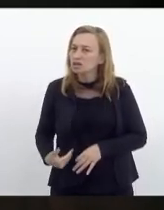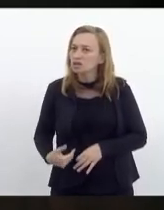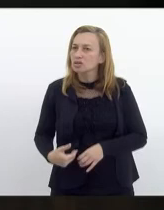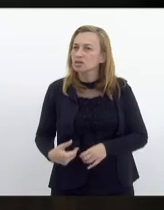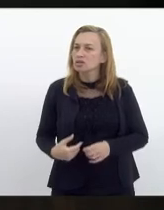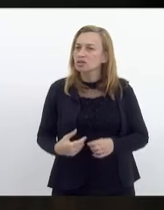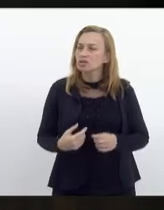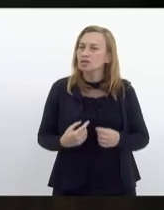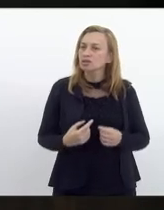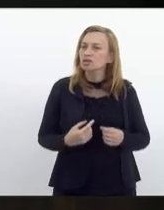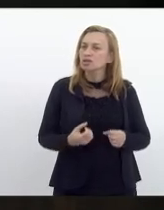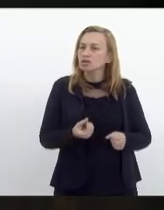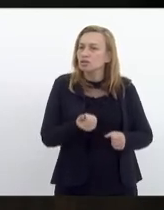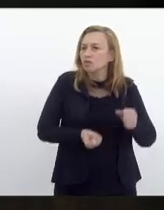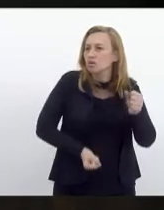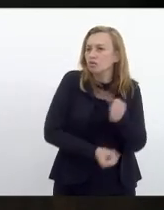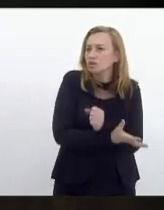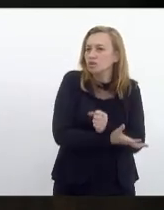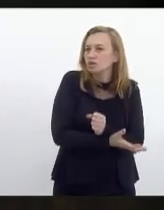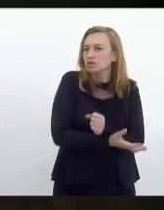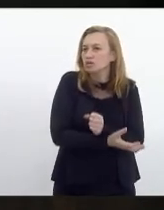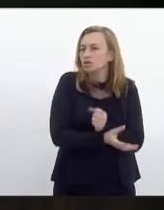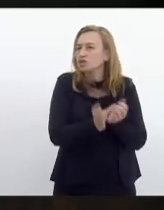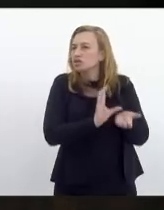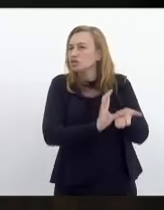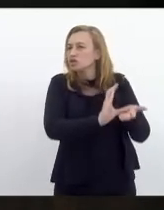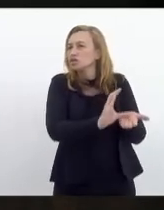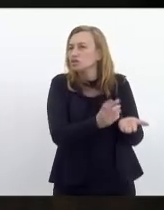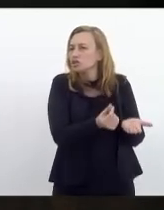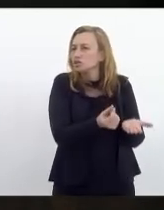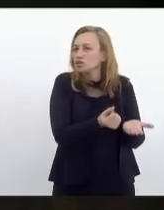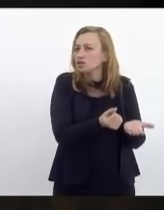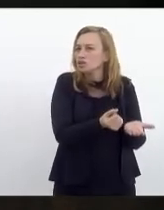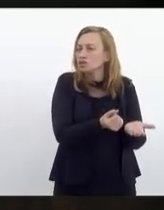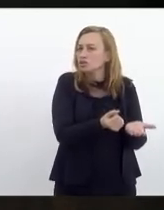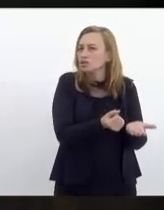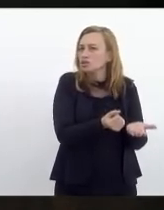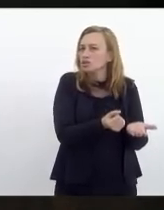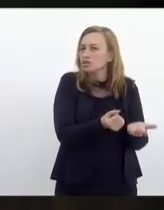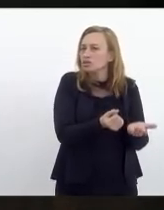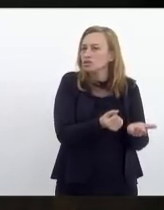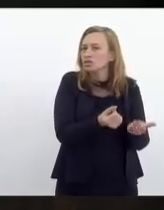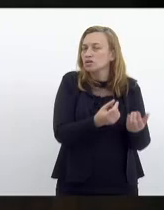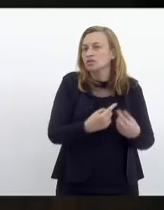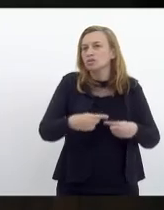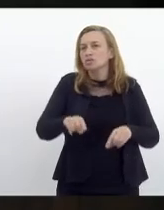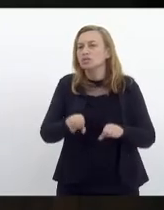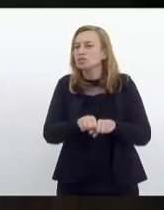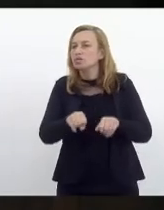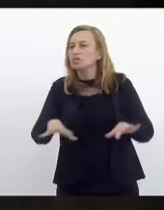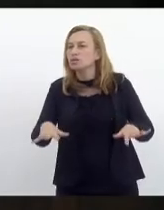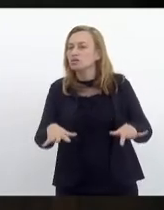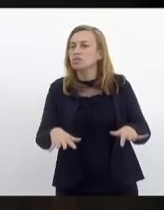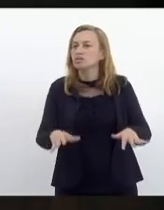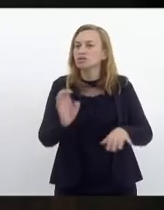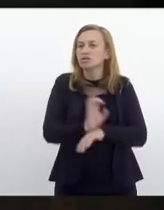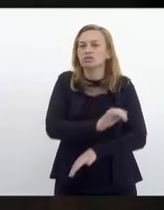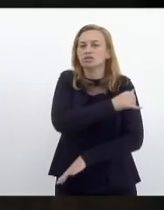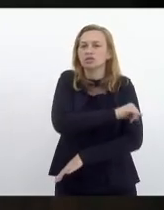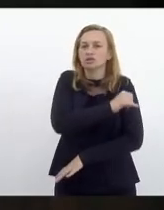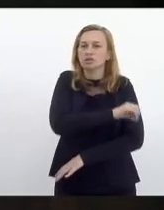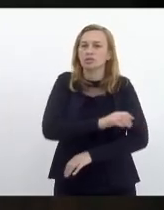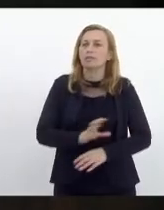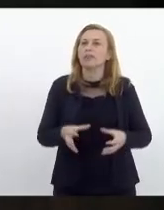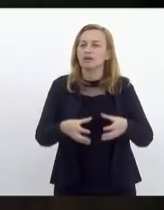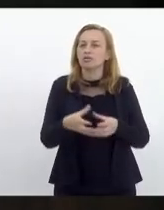atos de corrupção e improbidade envolvendo recursos bem destinados ao enfrentamento da pandemia e calamidade pública no âmbito do Estado do Rio de Janeiro. Parece